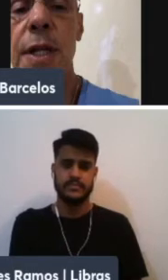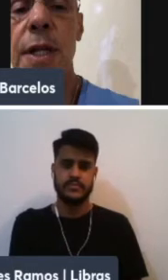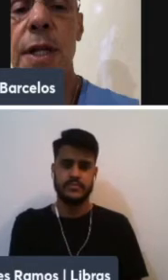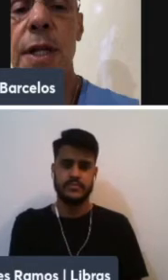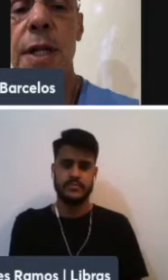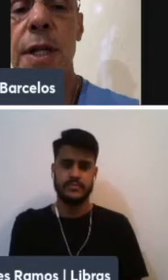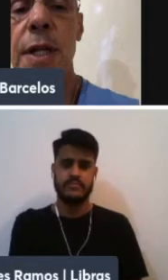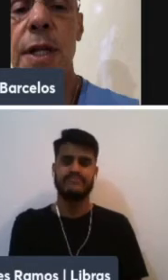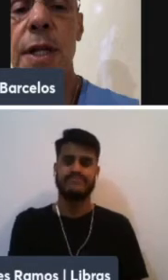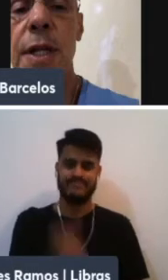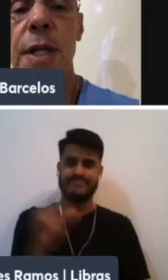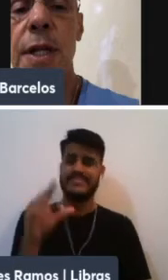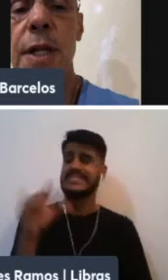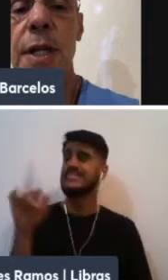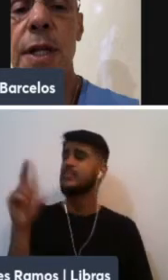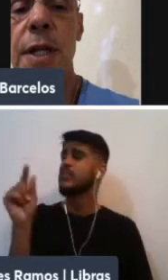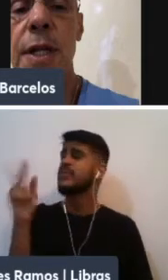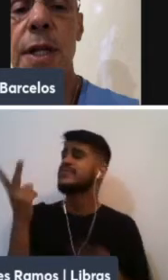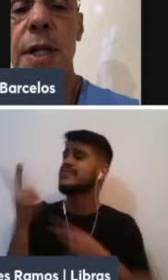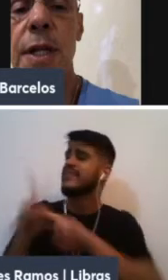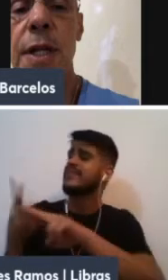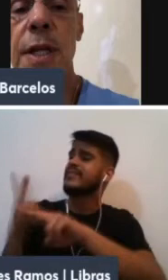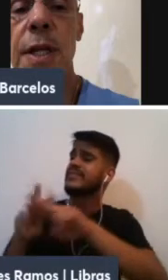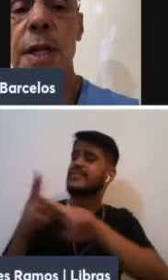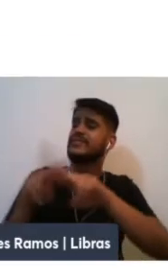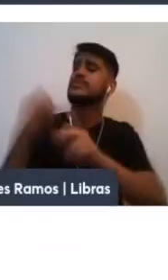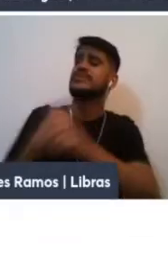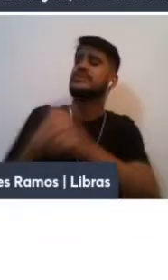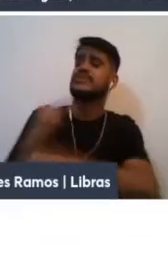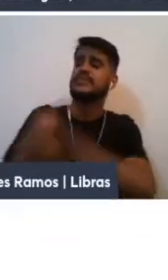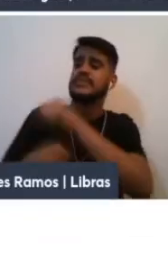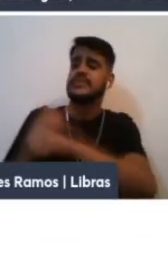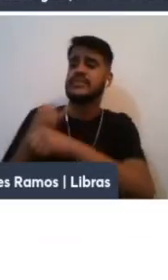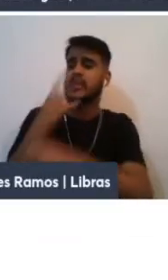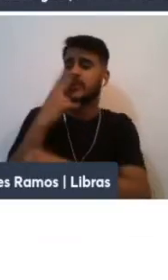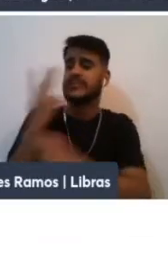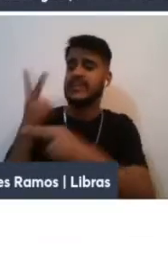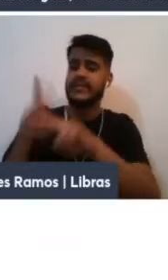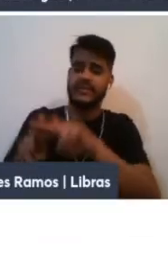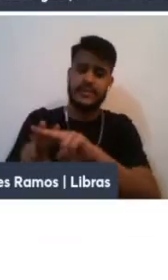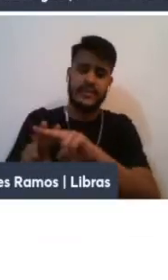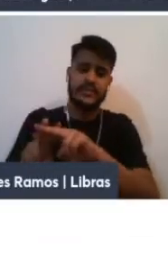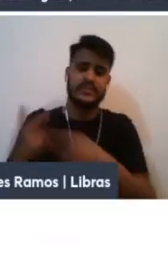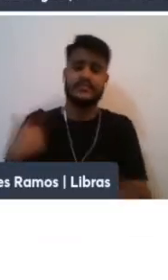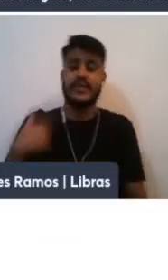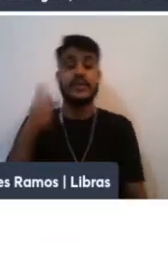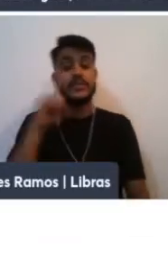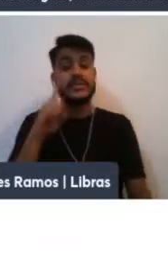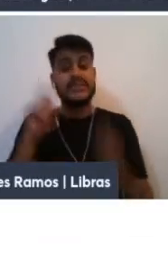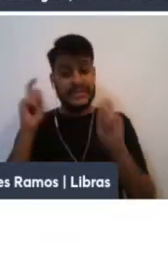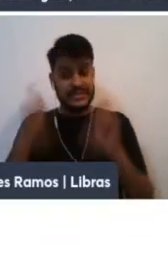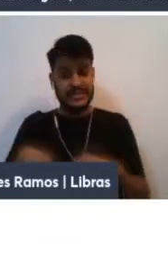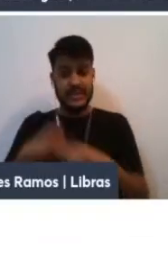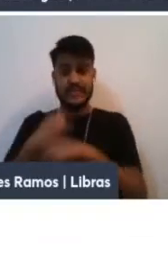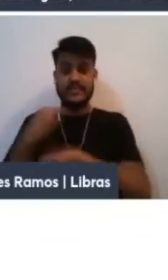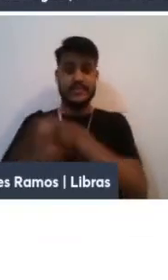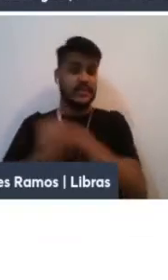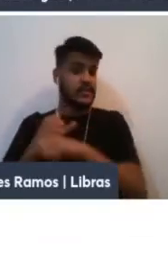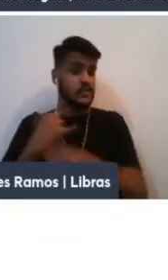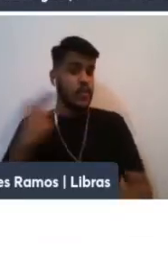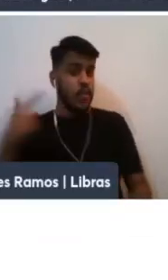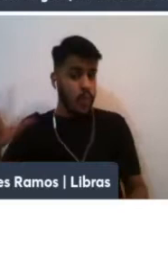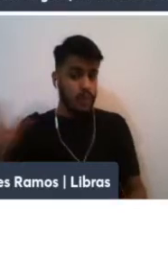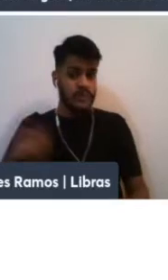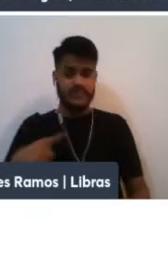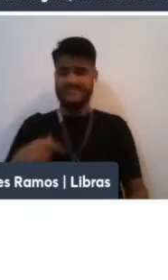está travando ainda, Ciro, eu acho, a conexão. Não sei se tem como reconectar de outro jeito, acho que ele caiu de vez